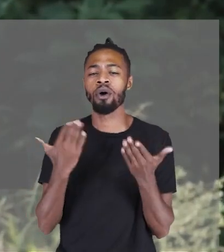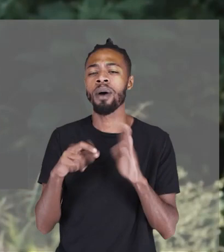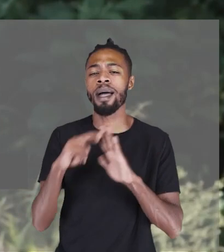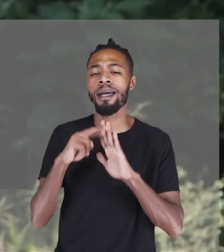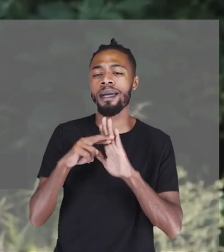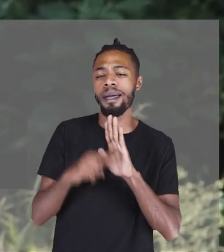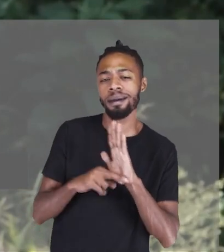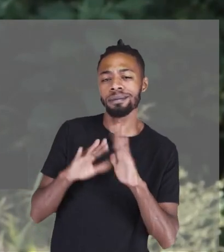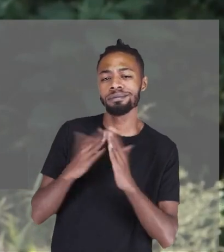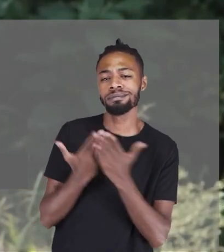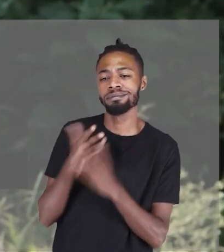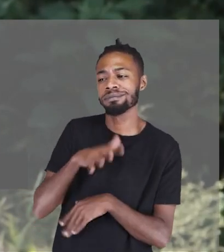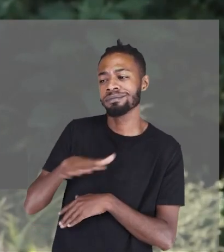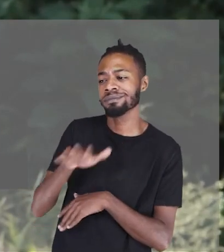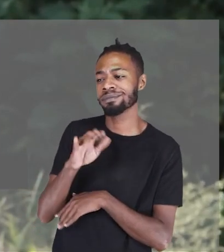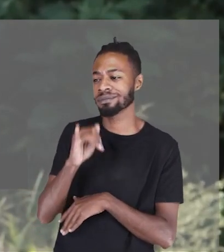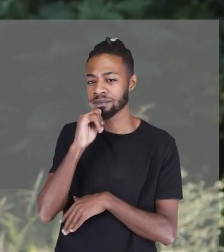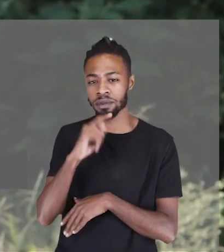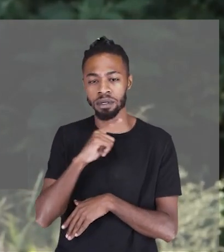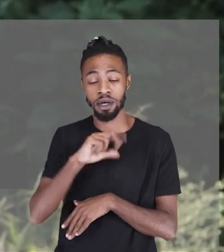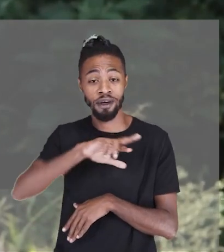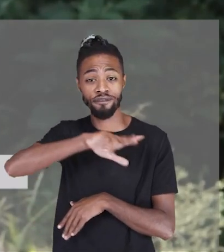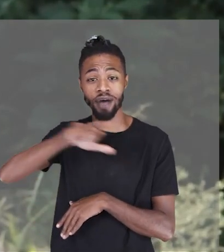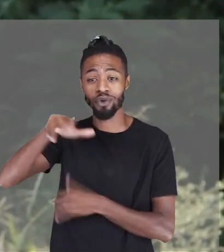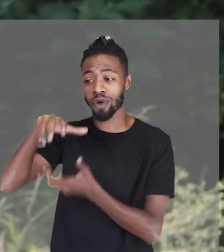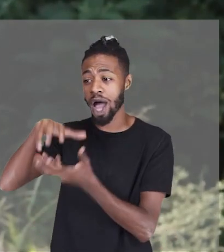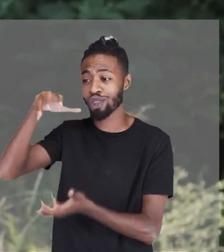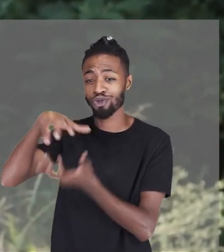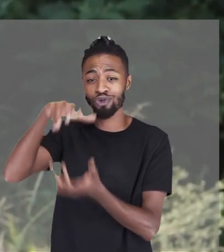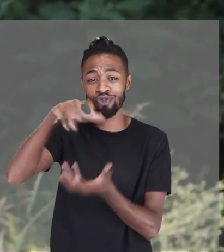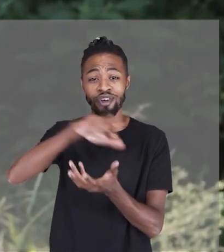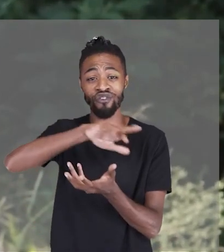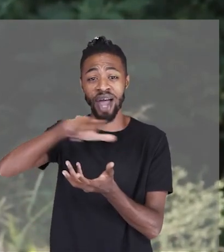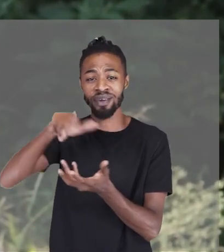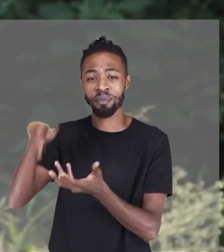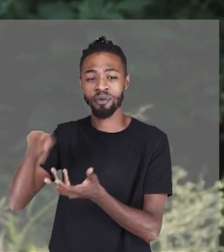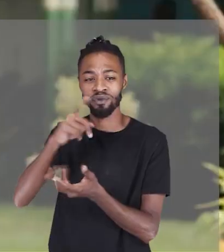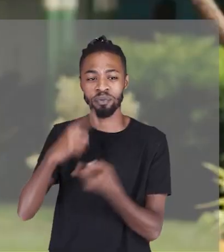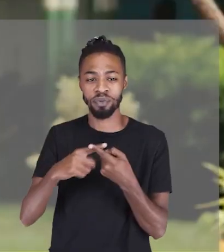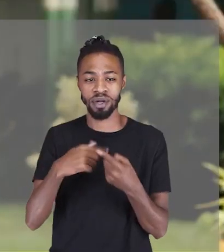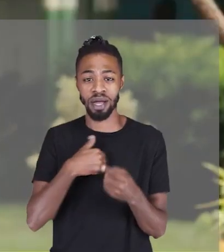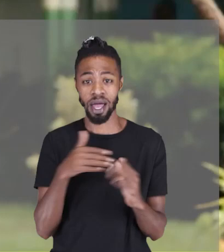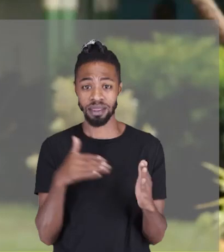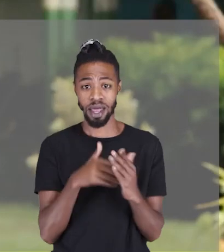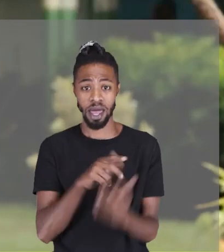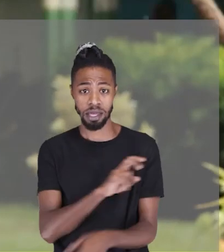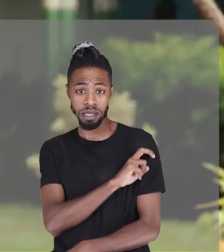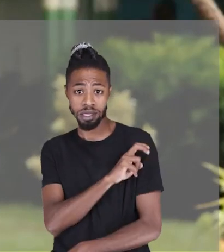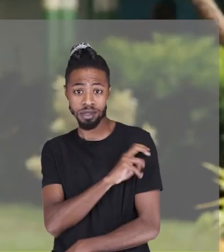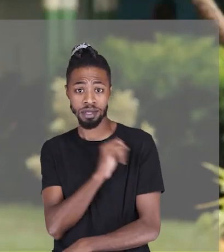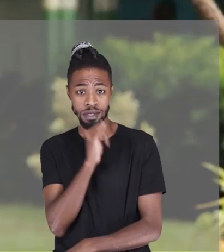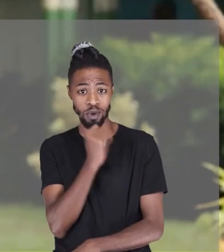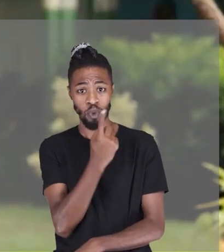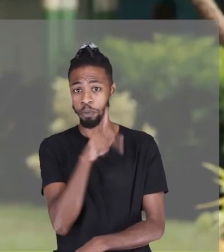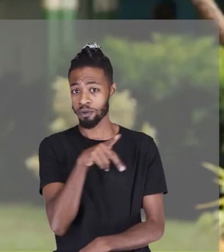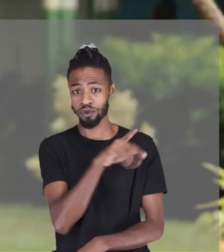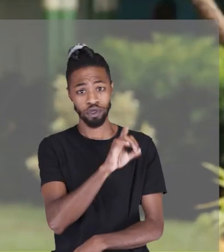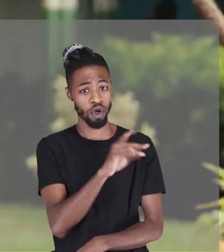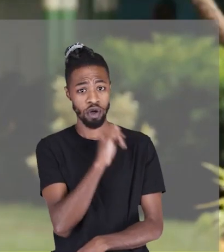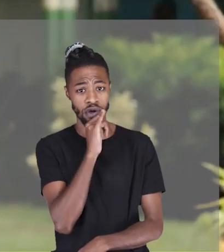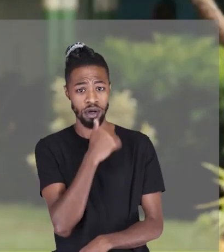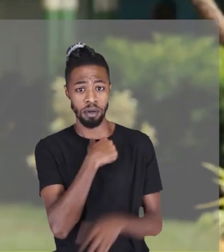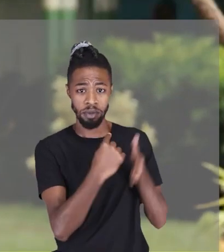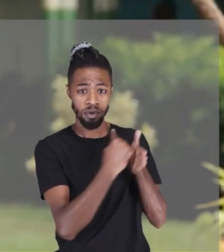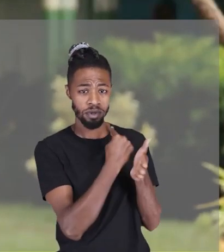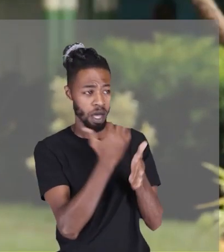vários professores, entender quais são as regras do jogo, combinadas com vários adultos ao invés de um. No 5º ano era um professor